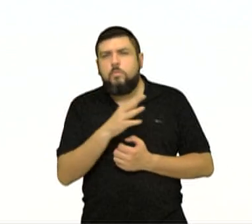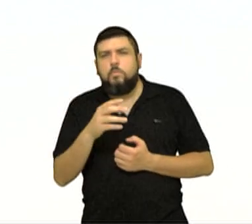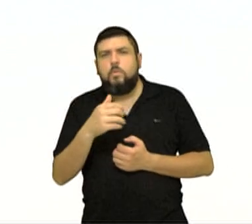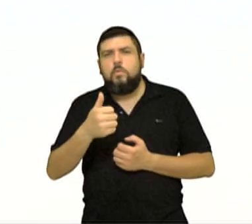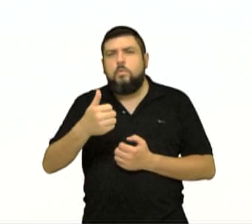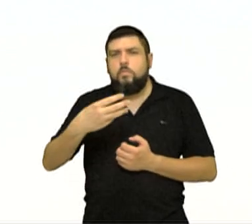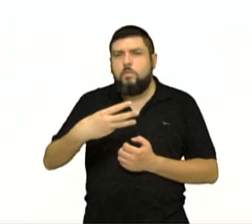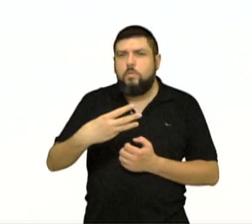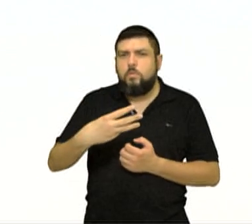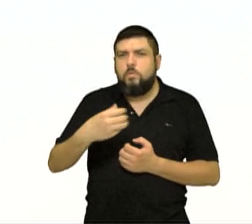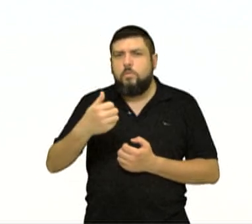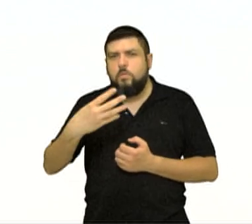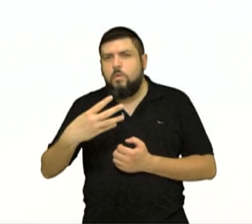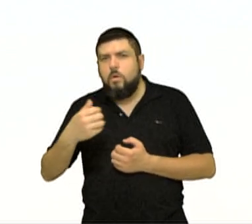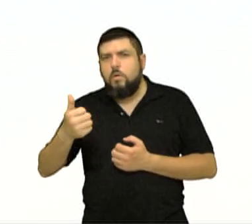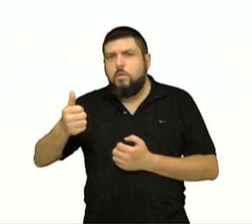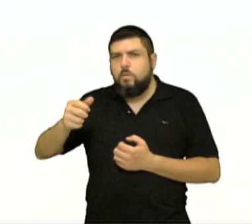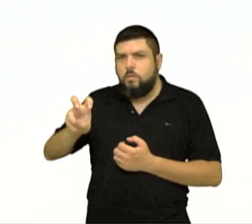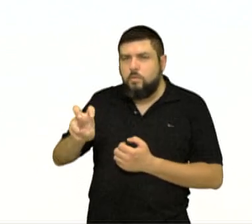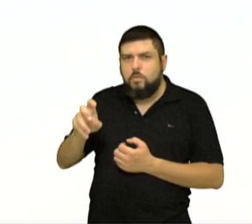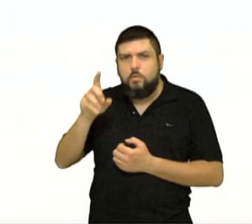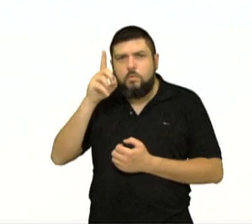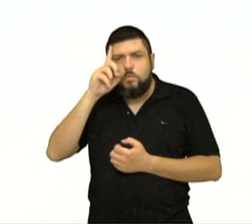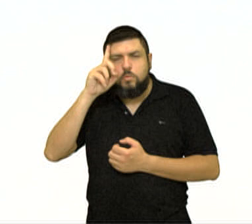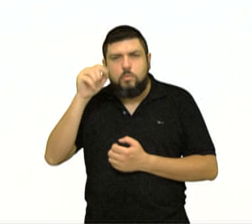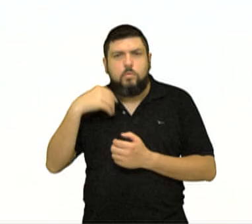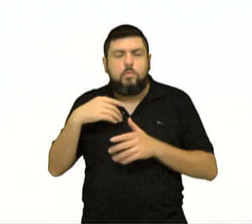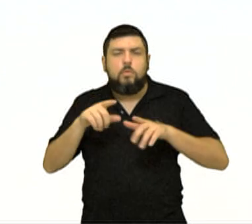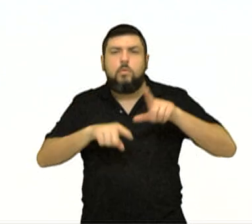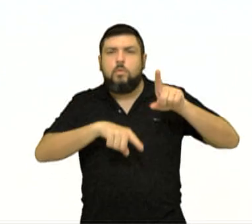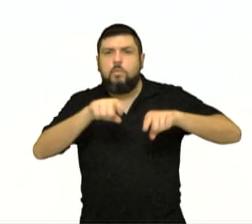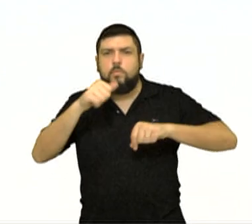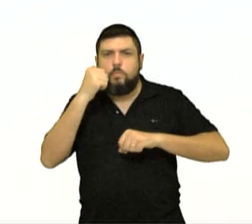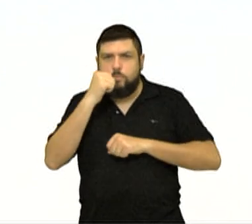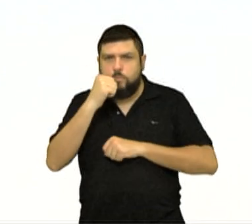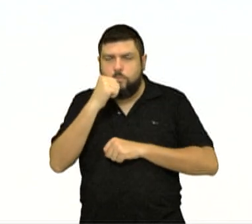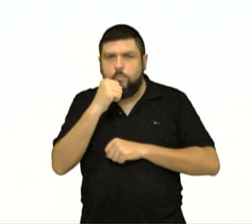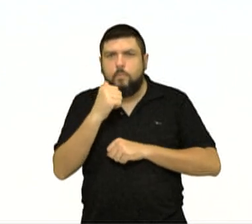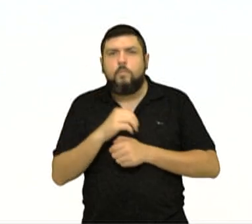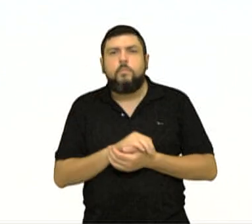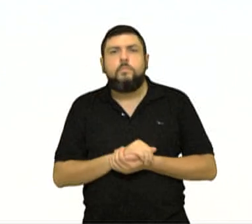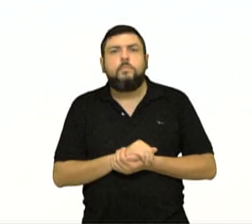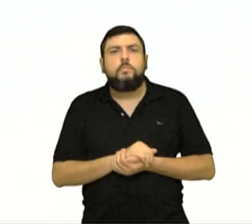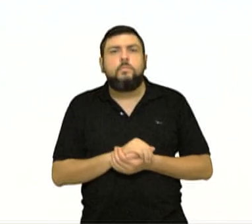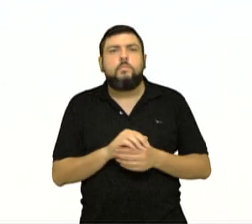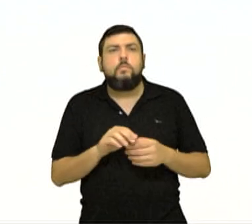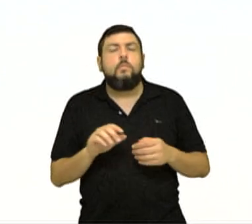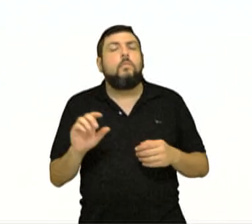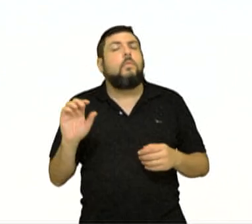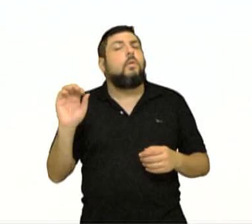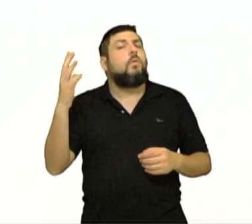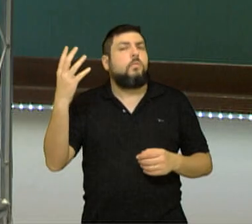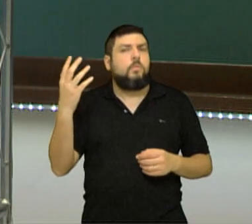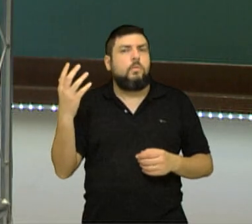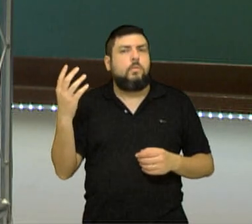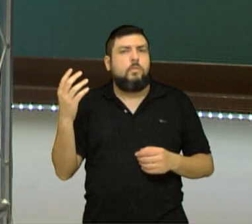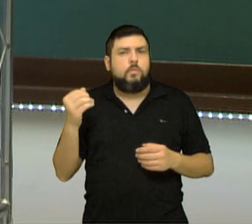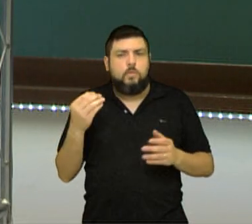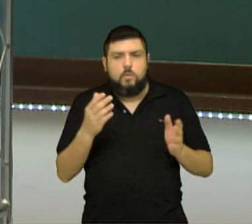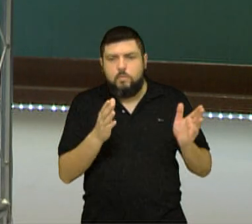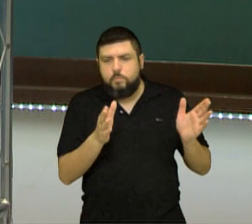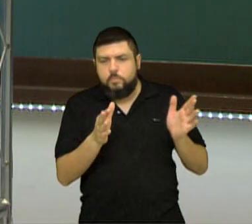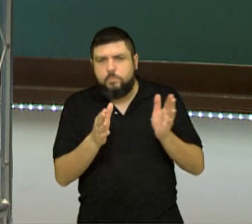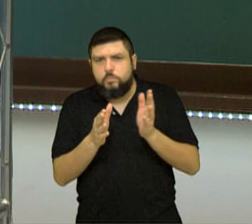14º, 15º dia, conforme o ciclo, conforme, né, cada mulher. E aí o que acontece? Após esse período,